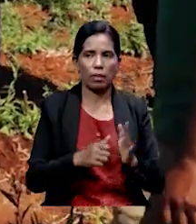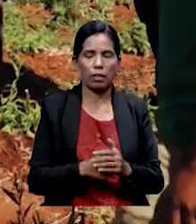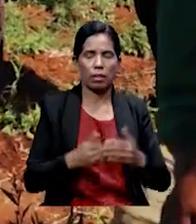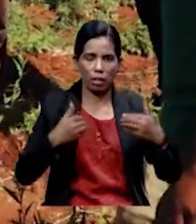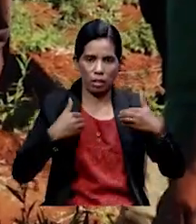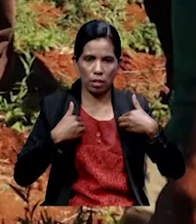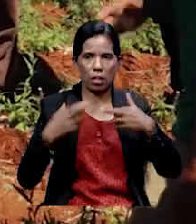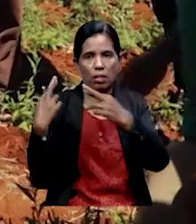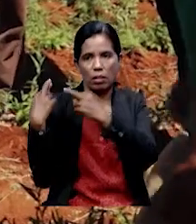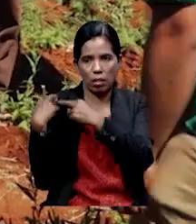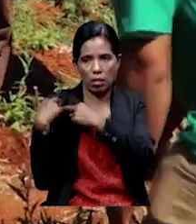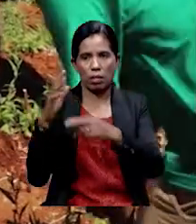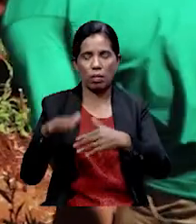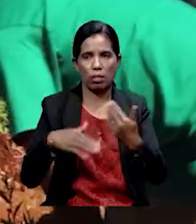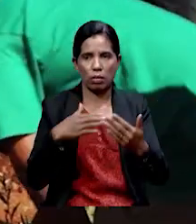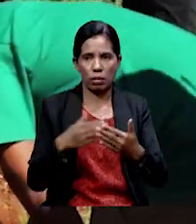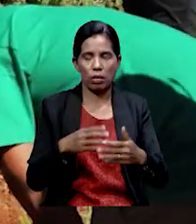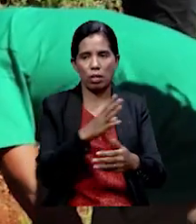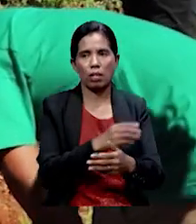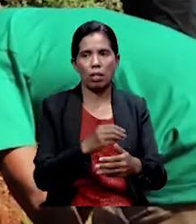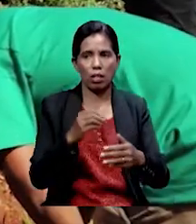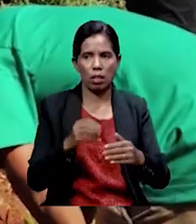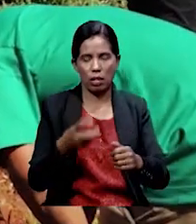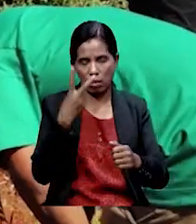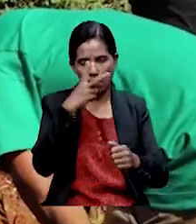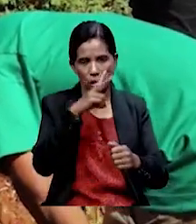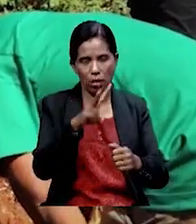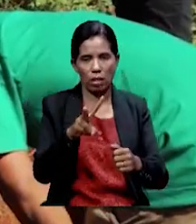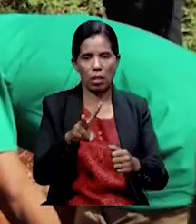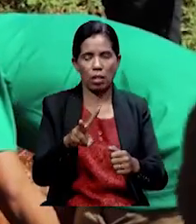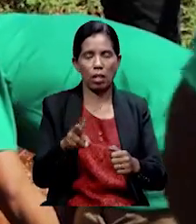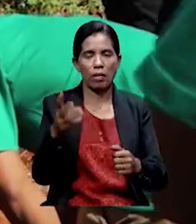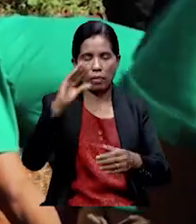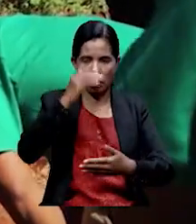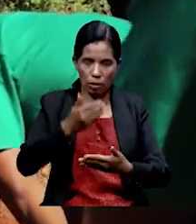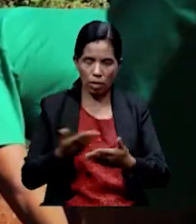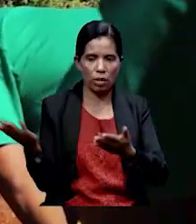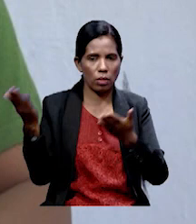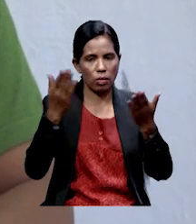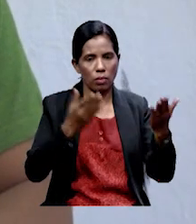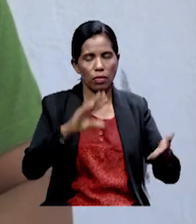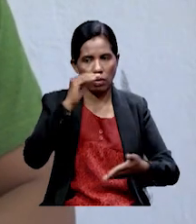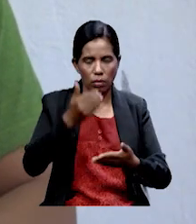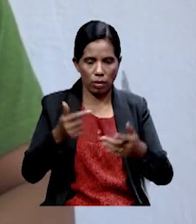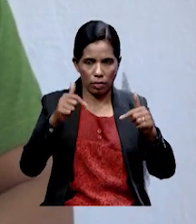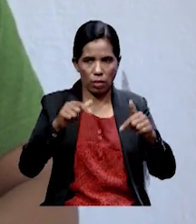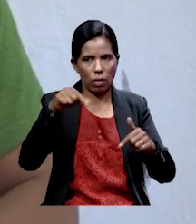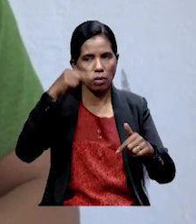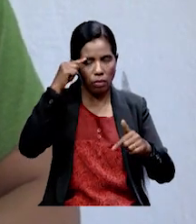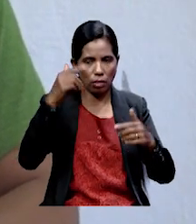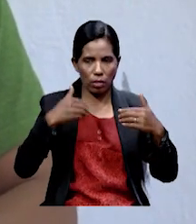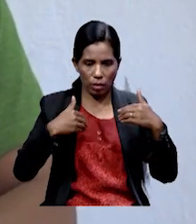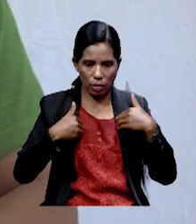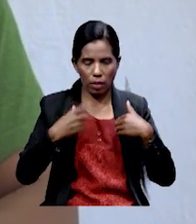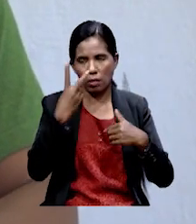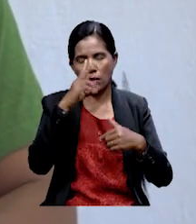E a responsabilidade toma, e a dever toma, a tu hare fale, a new one serre, e lori fila fale mai. Então, governo e obrigação a tare